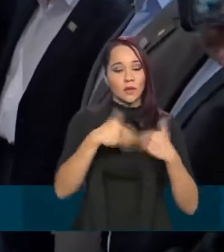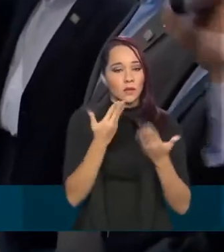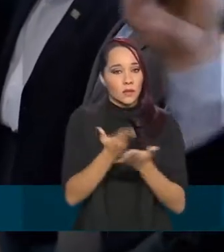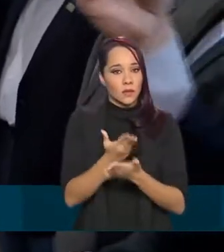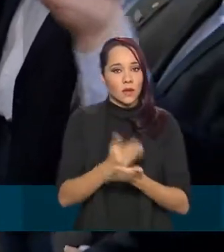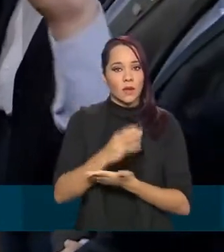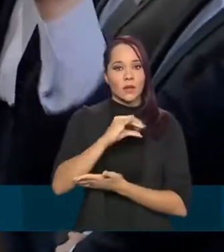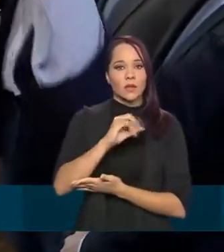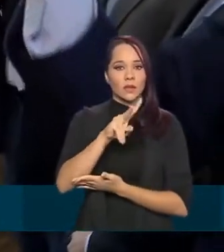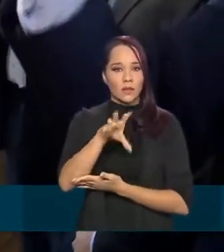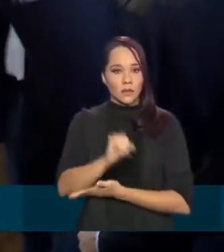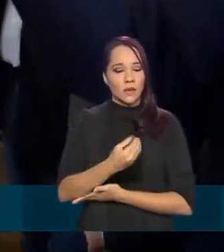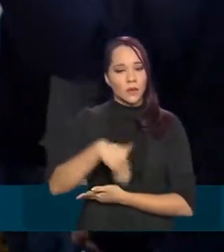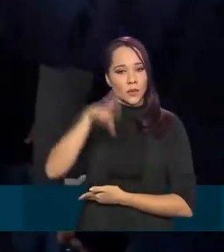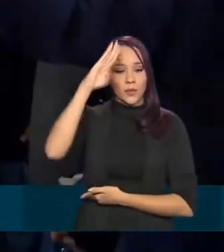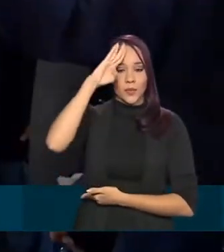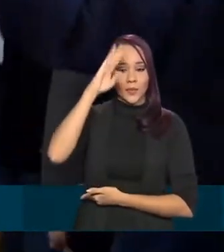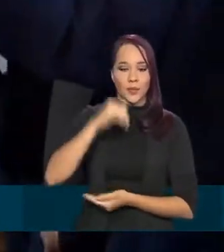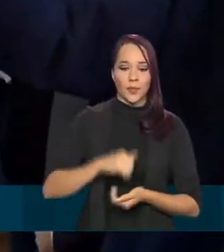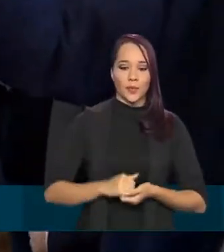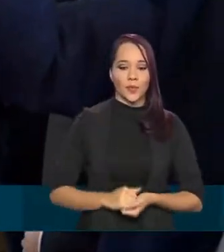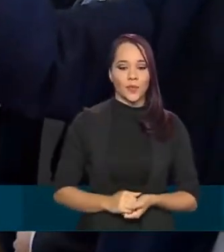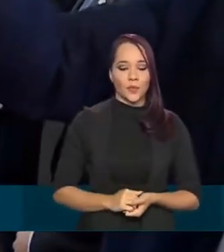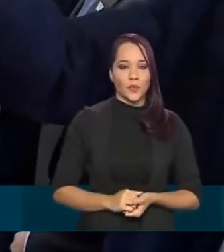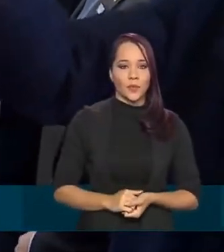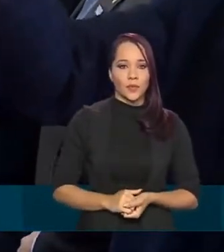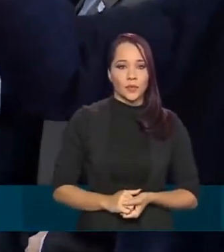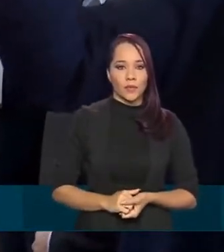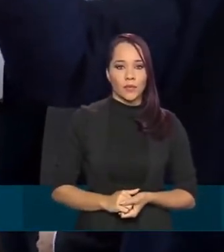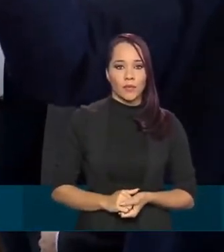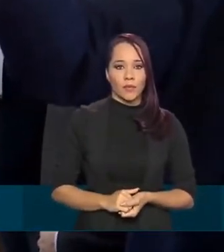Escolas Cívico-Militares. Posiciona ele para mim.